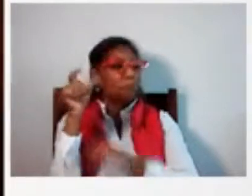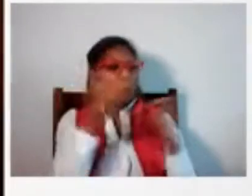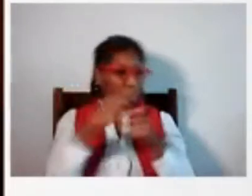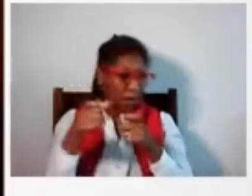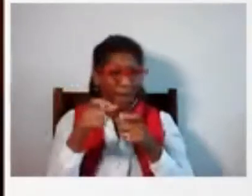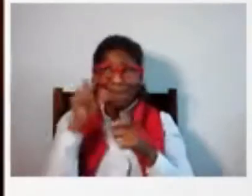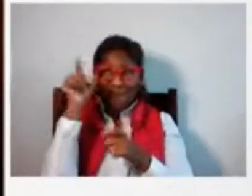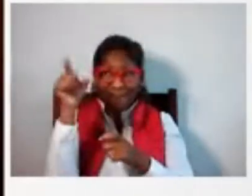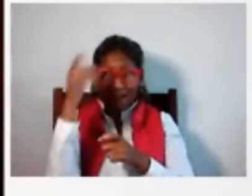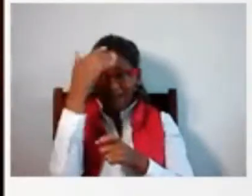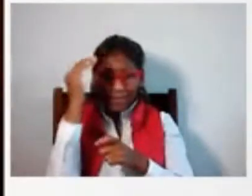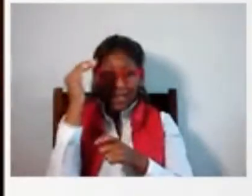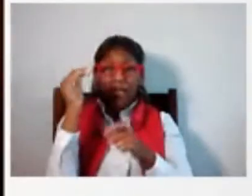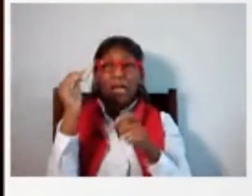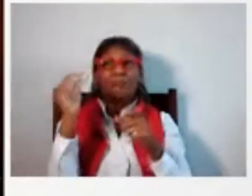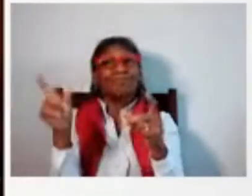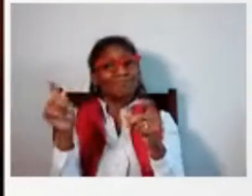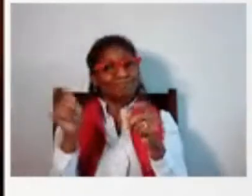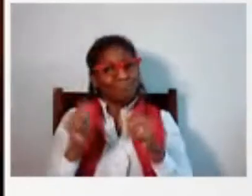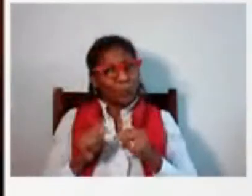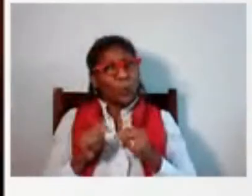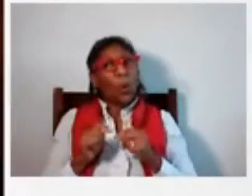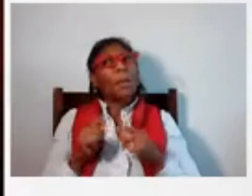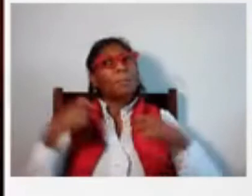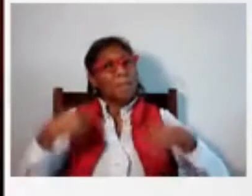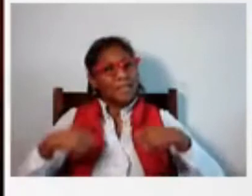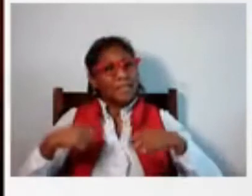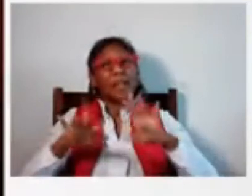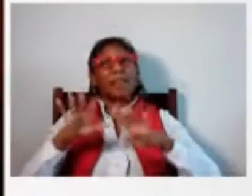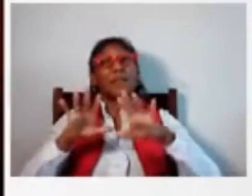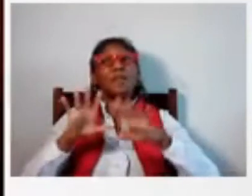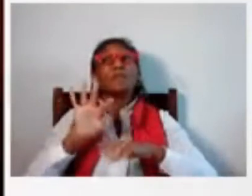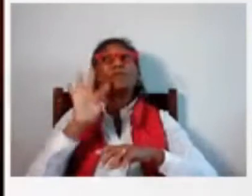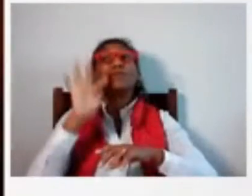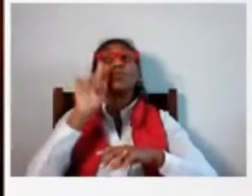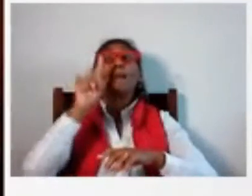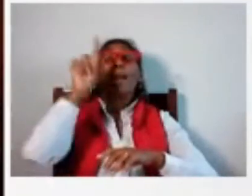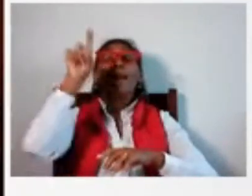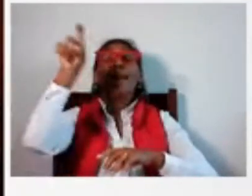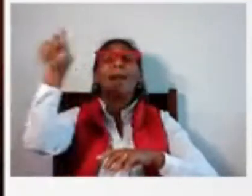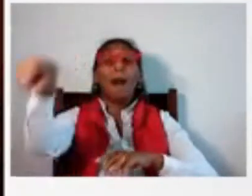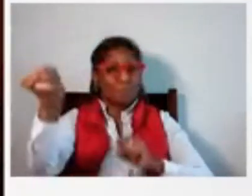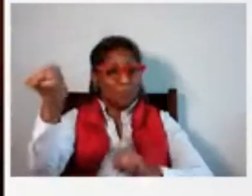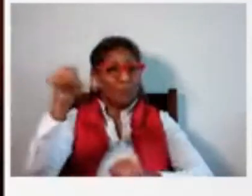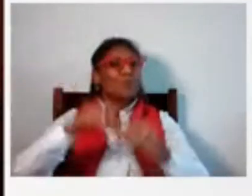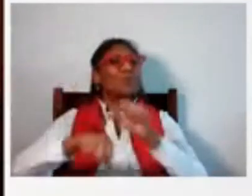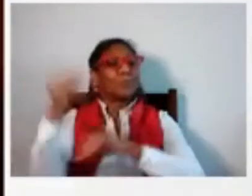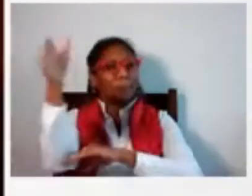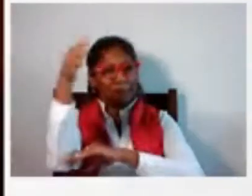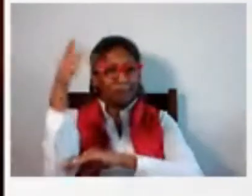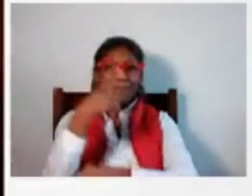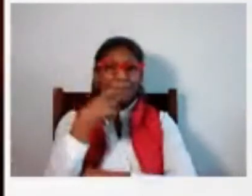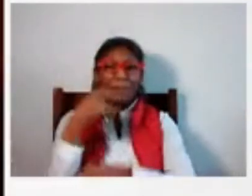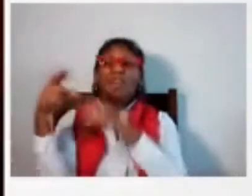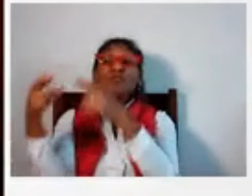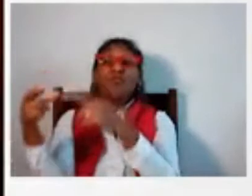Santa Maria, é um alerta de que, ali na frente, poderá voltar a estar em bandeira vermelha. Estou falando que região Santa Maria,